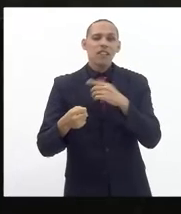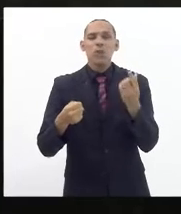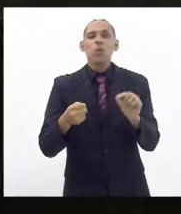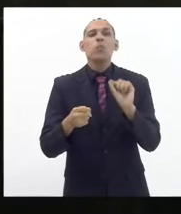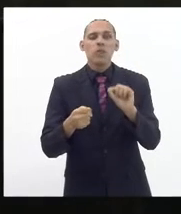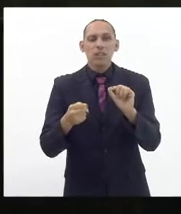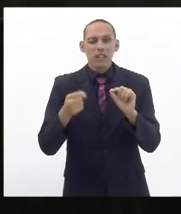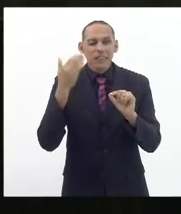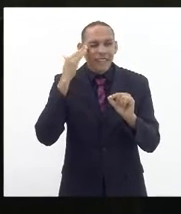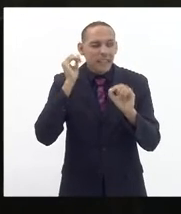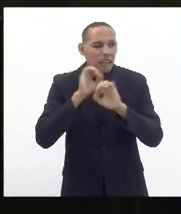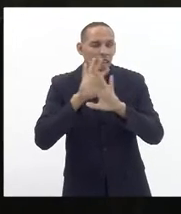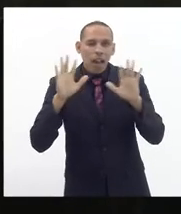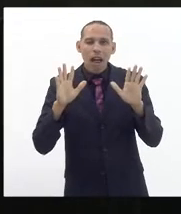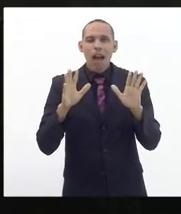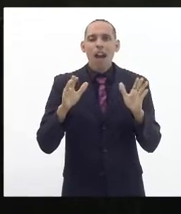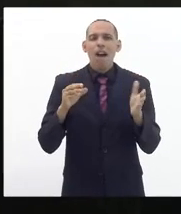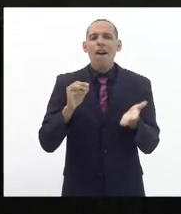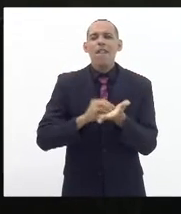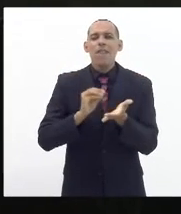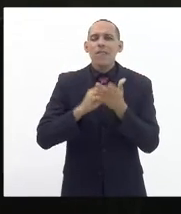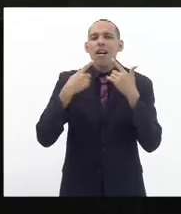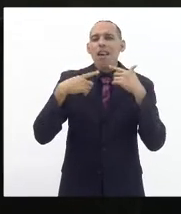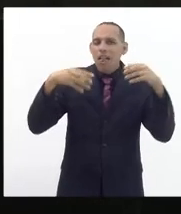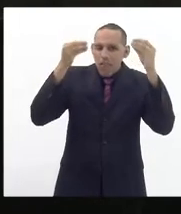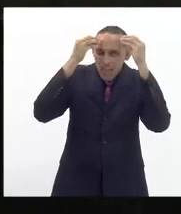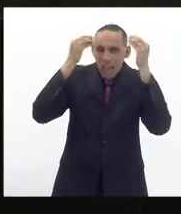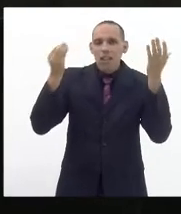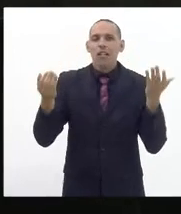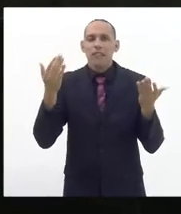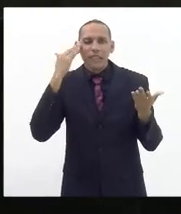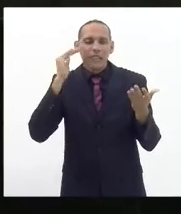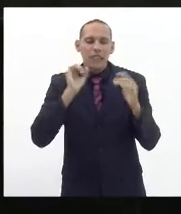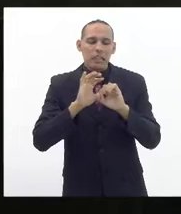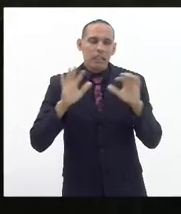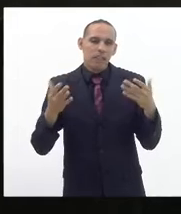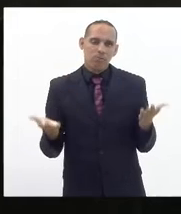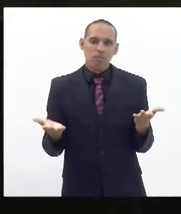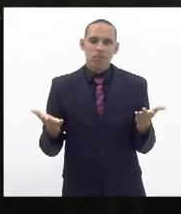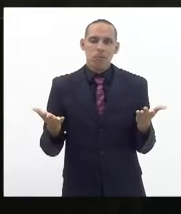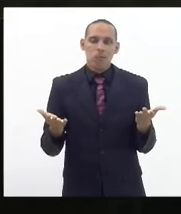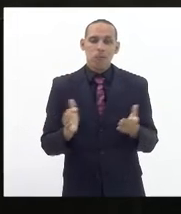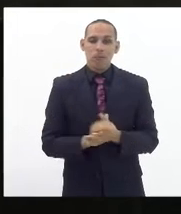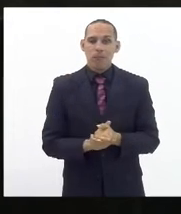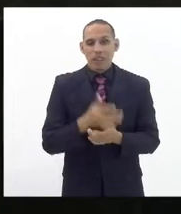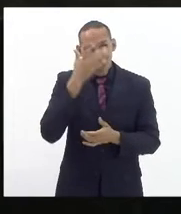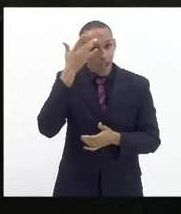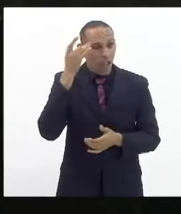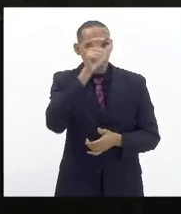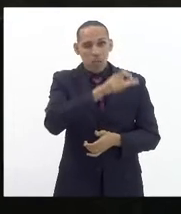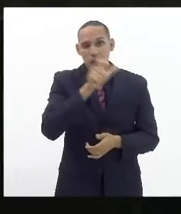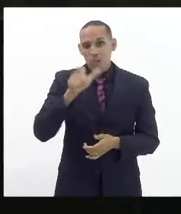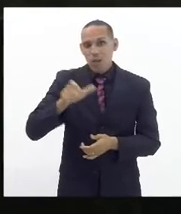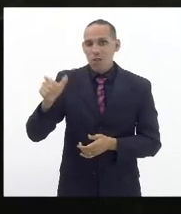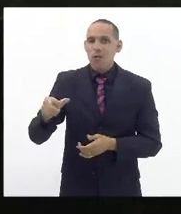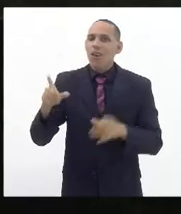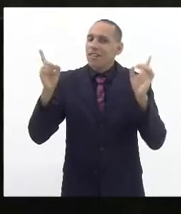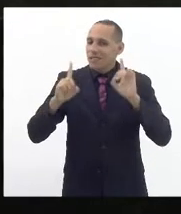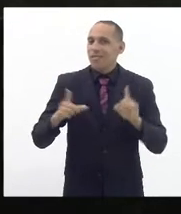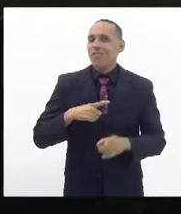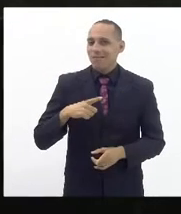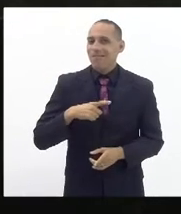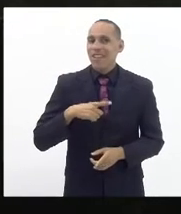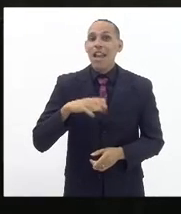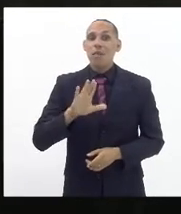compreensão, né, de acesso à linguagem. a pessoas com deficiência, mas